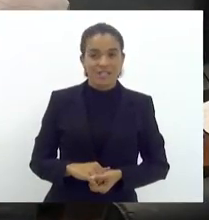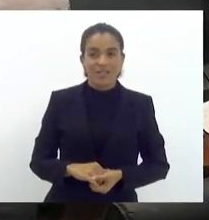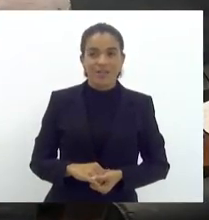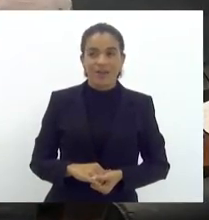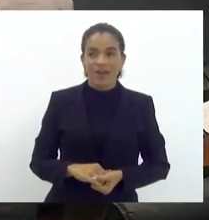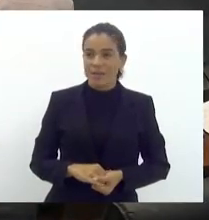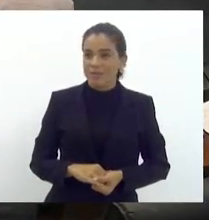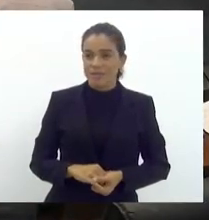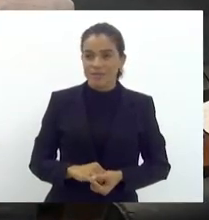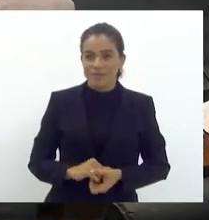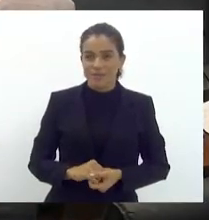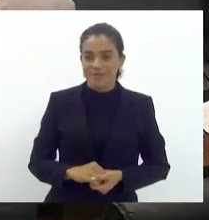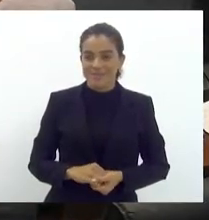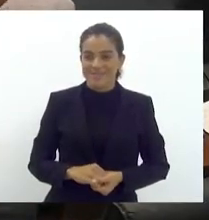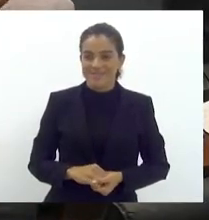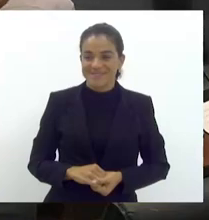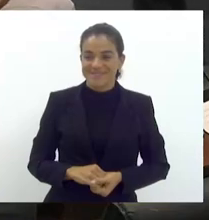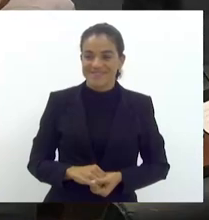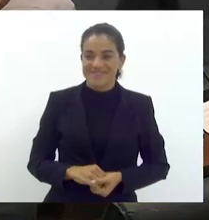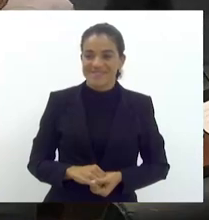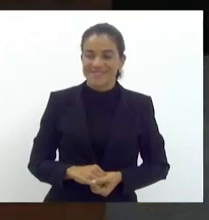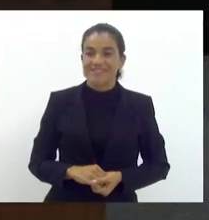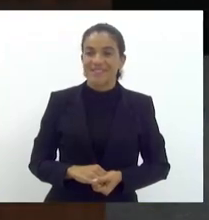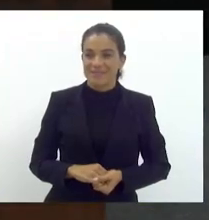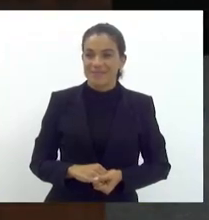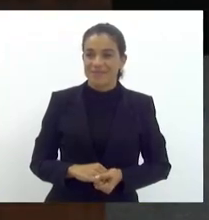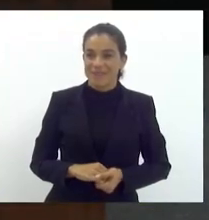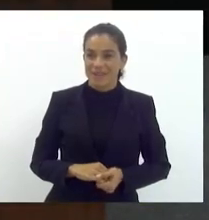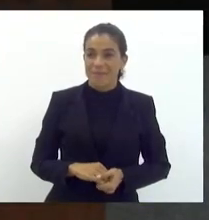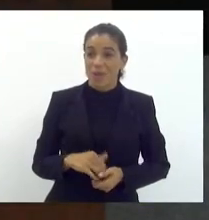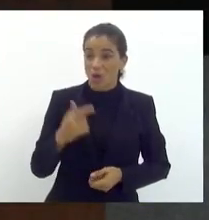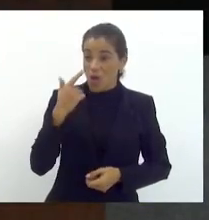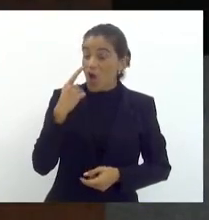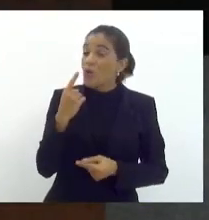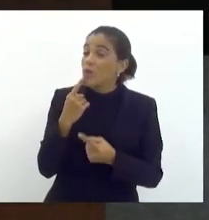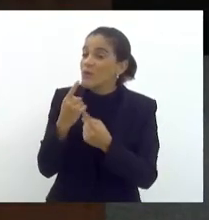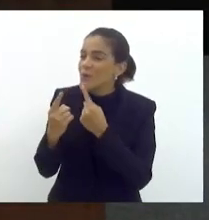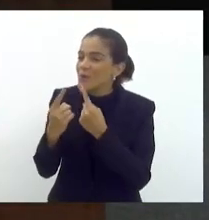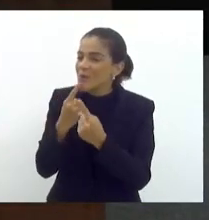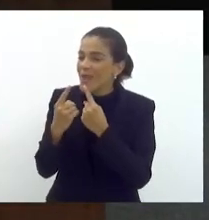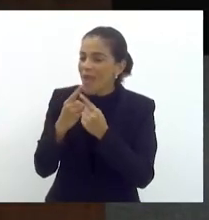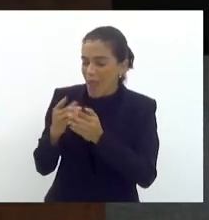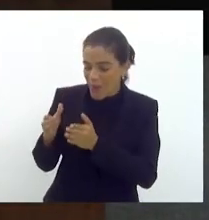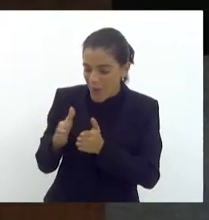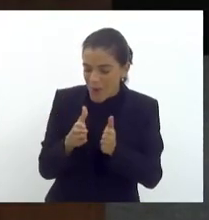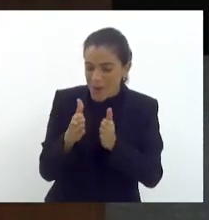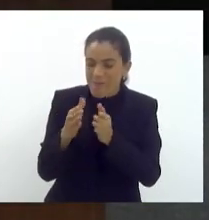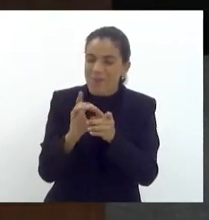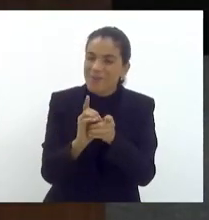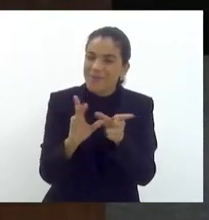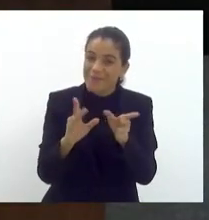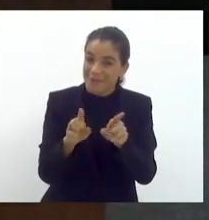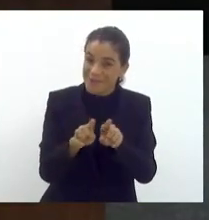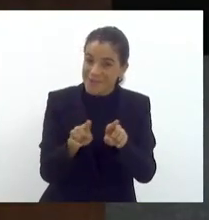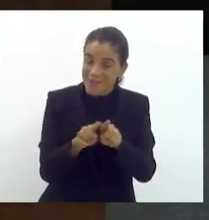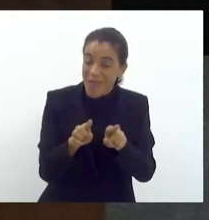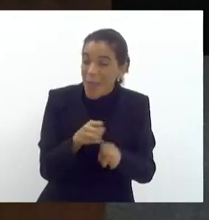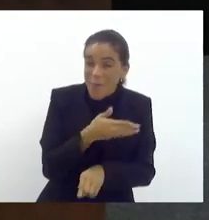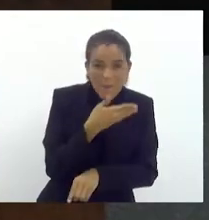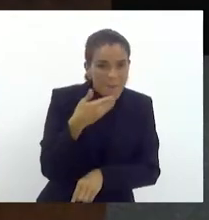senhor presidente pela ordem só para mostrar como o diálogo além de seu caminho mais democrático é o caminho mais